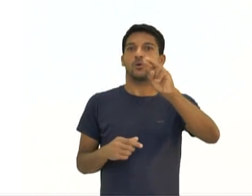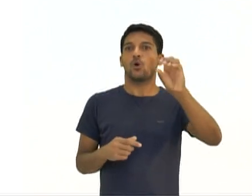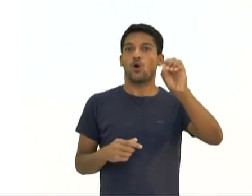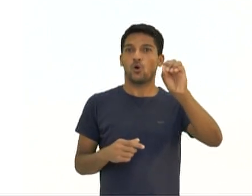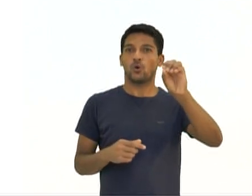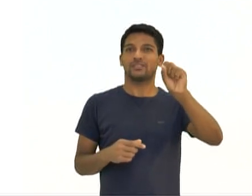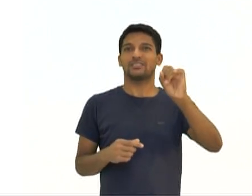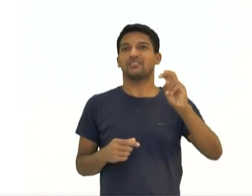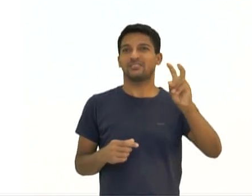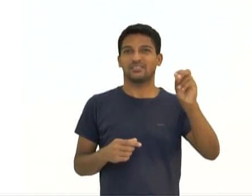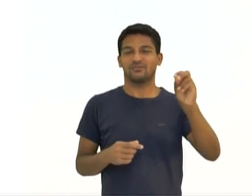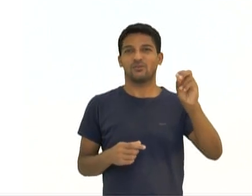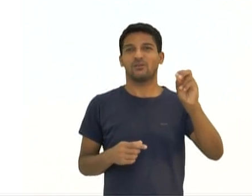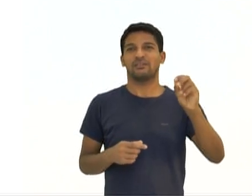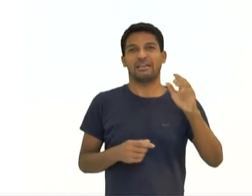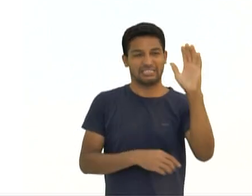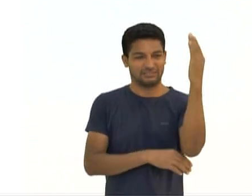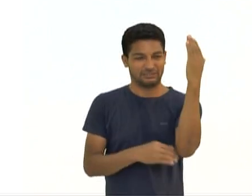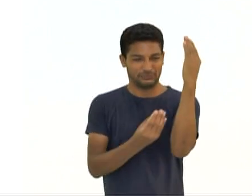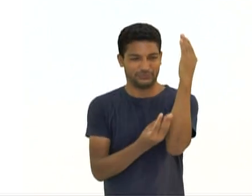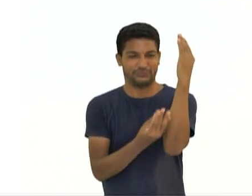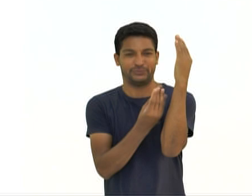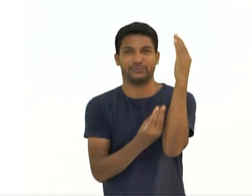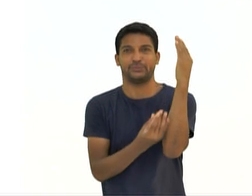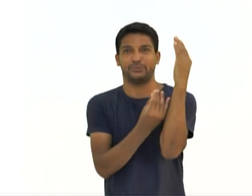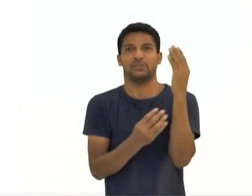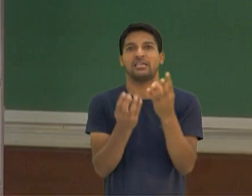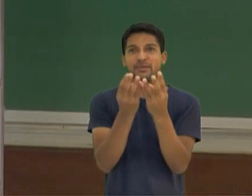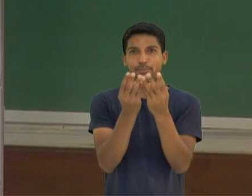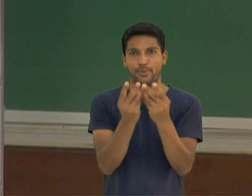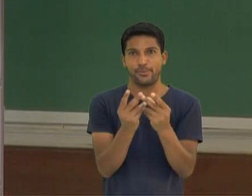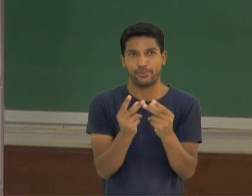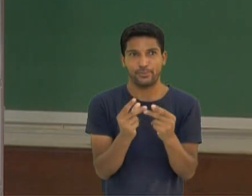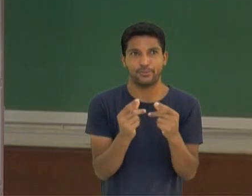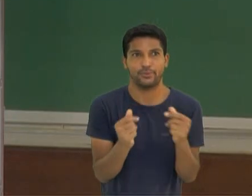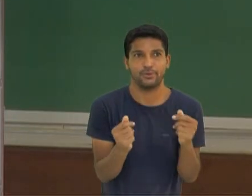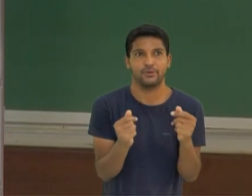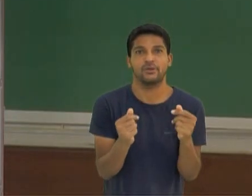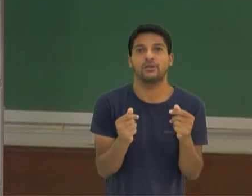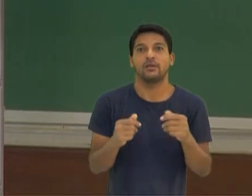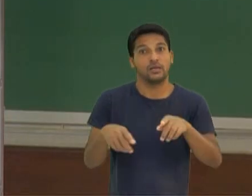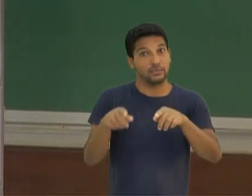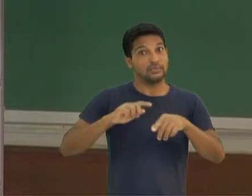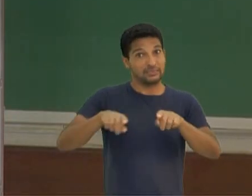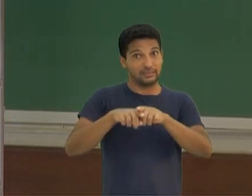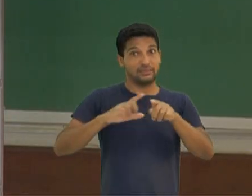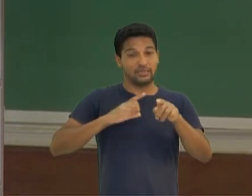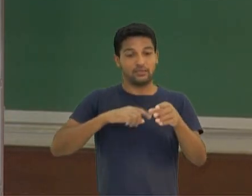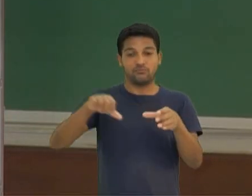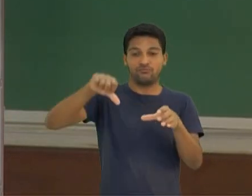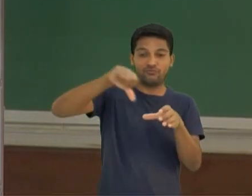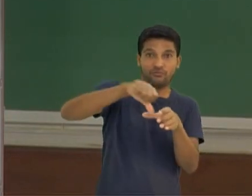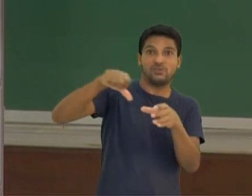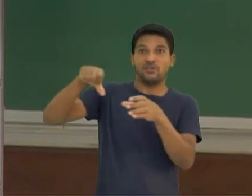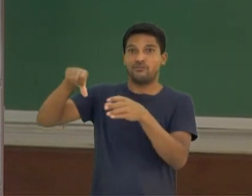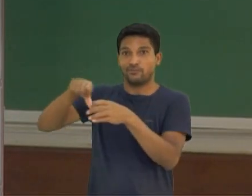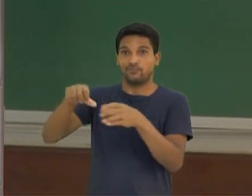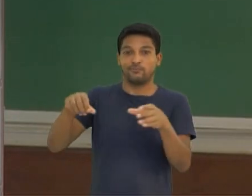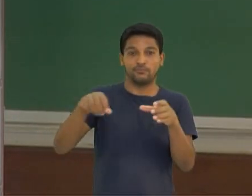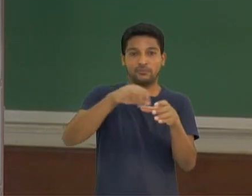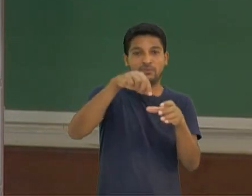é a capacidade de danificar ou desgastar o material por meio de uma reação química, né? O